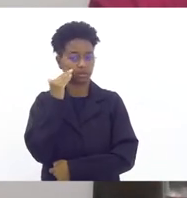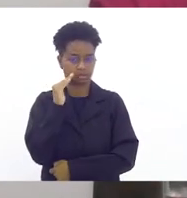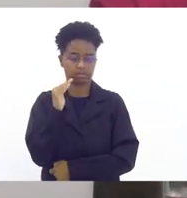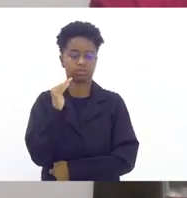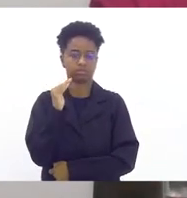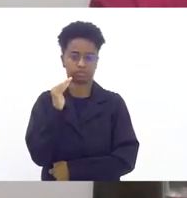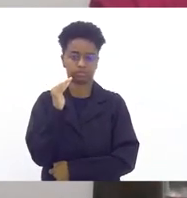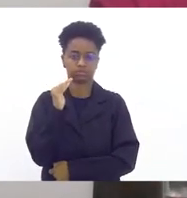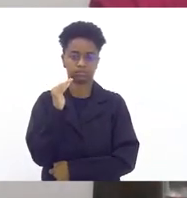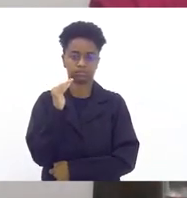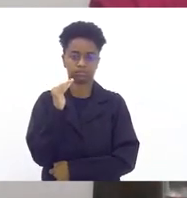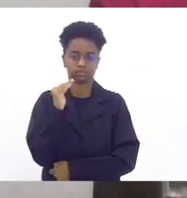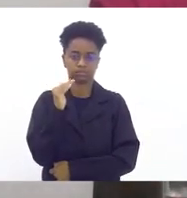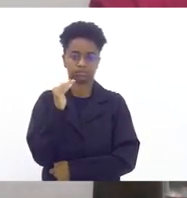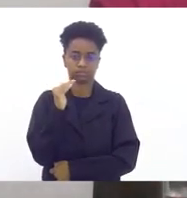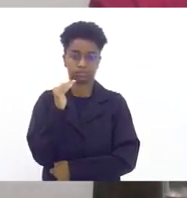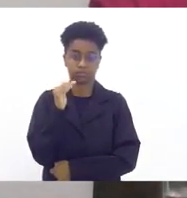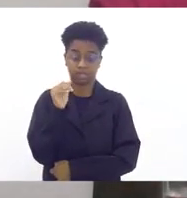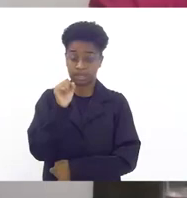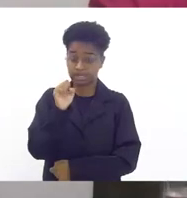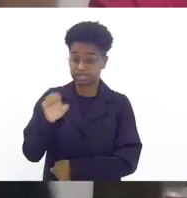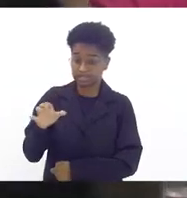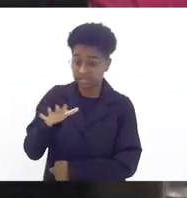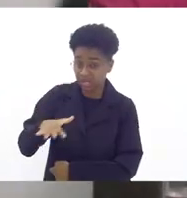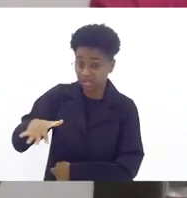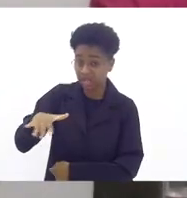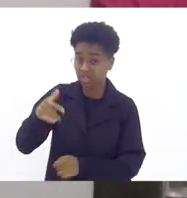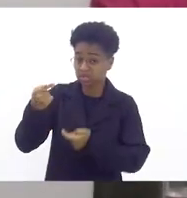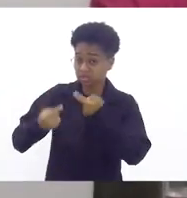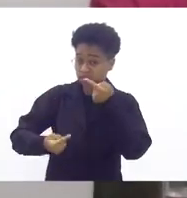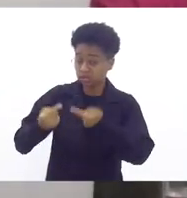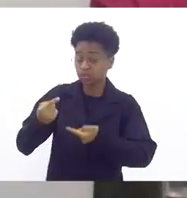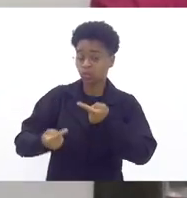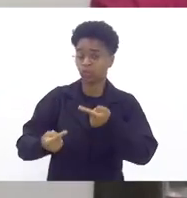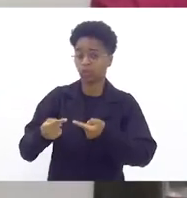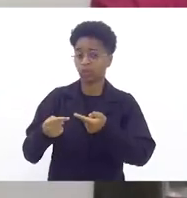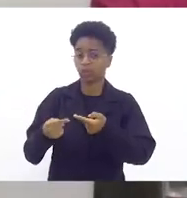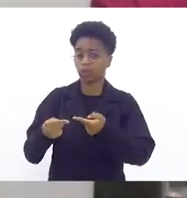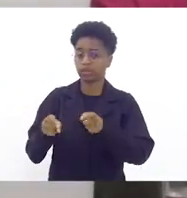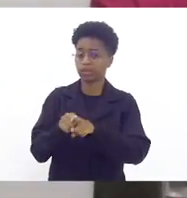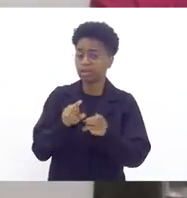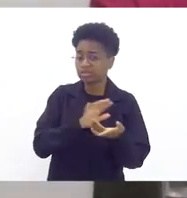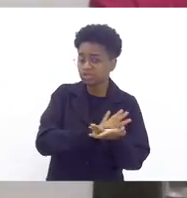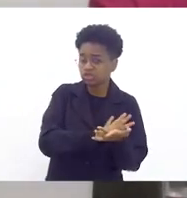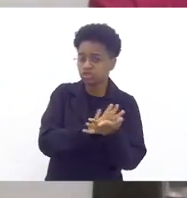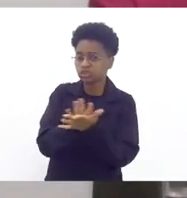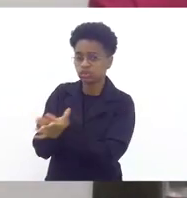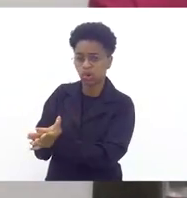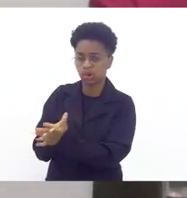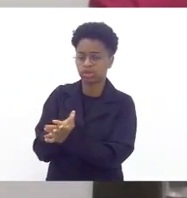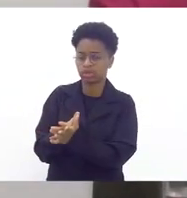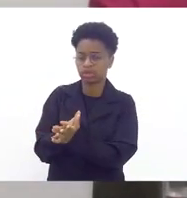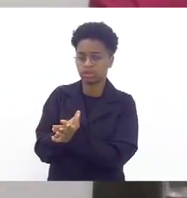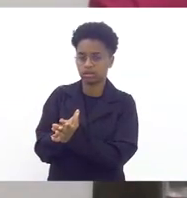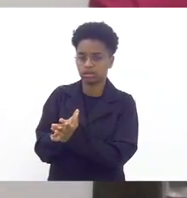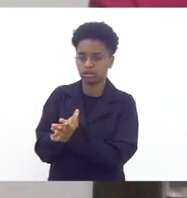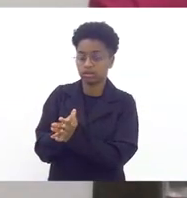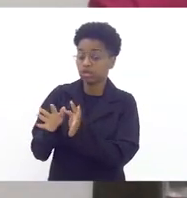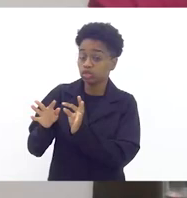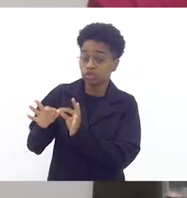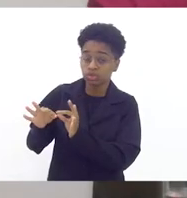quando eles discutem e destroem todas as possibilidades da gente